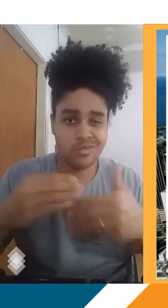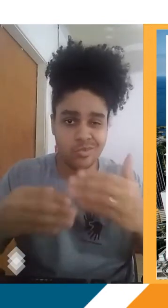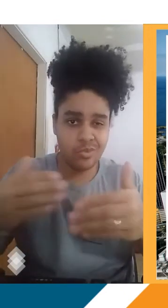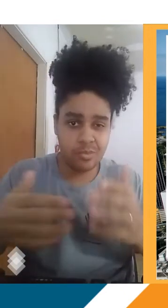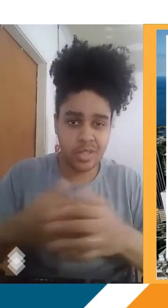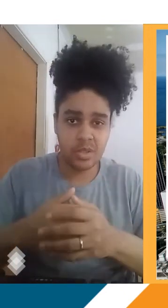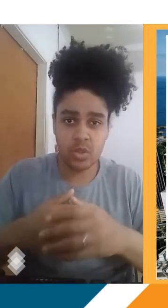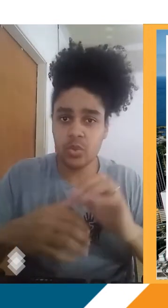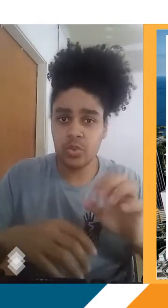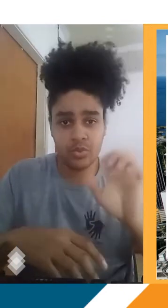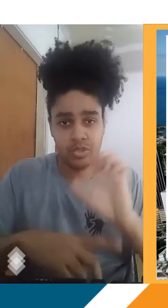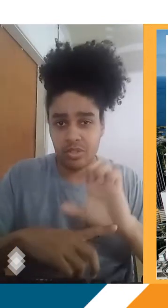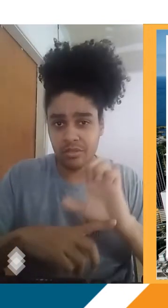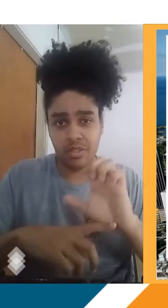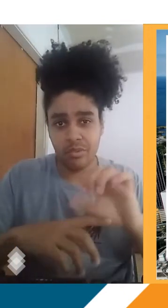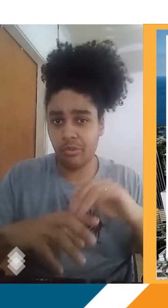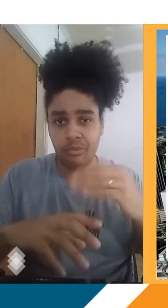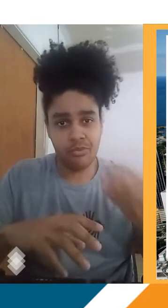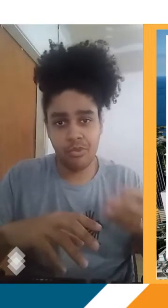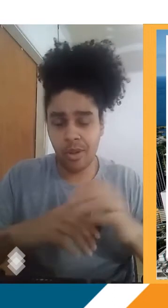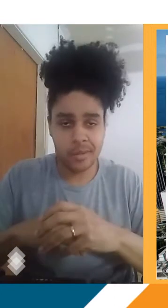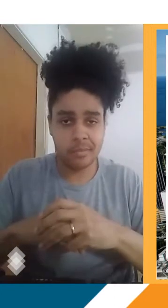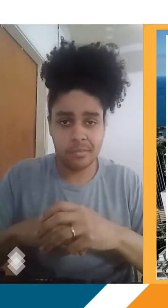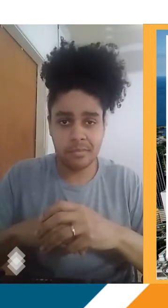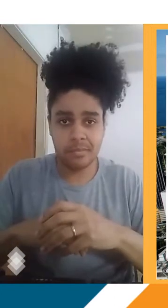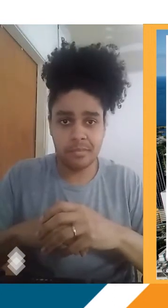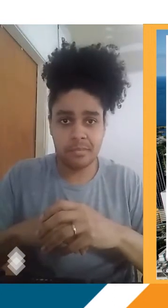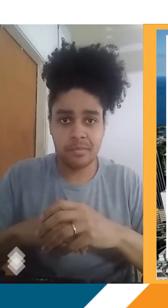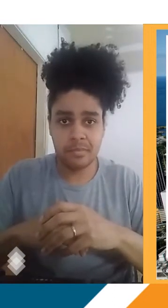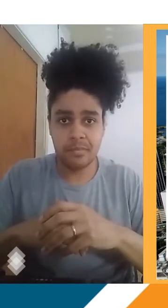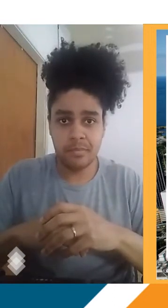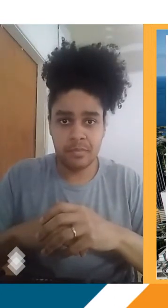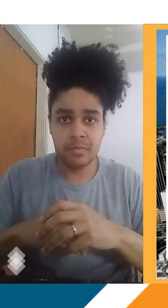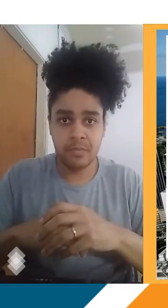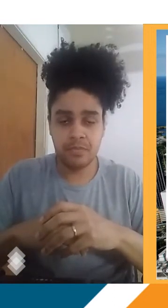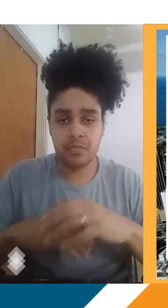de desenvolvimento do Estado fora a região metropolitana.